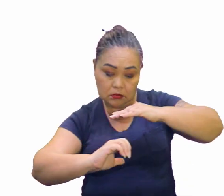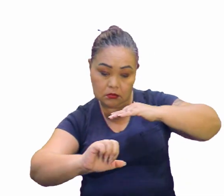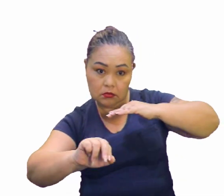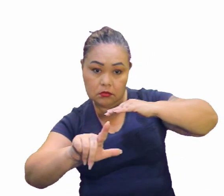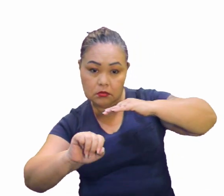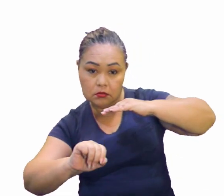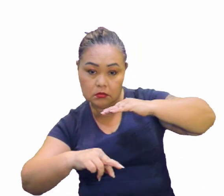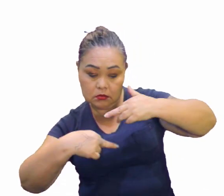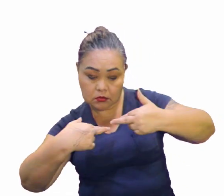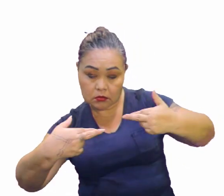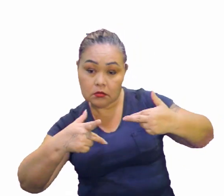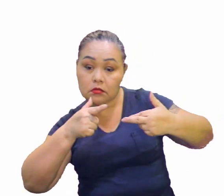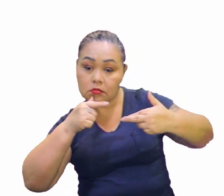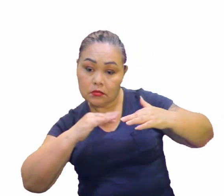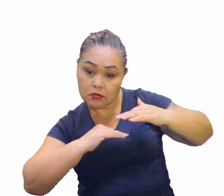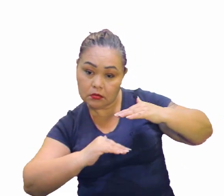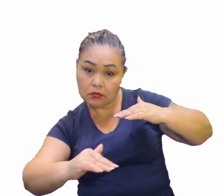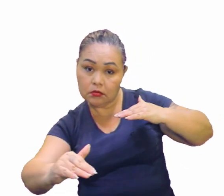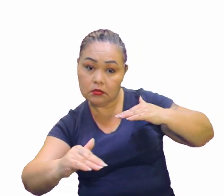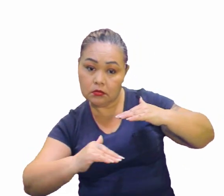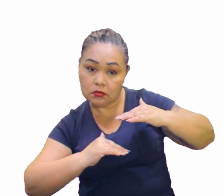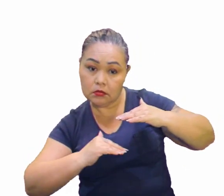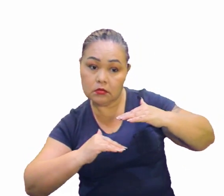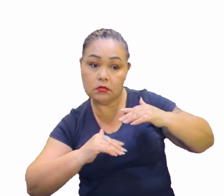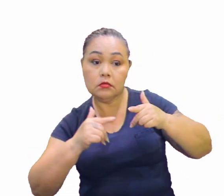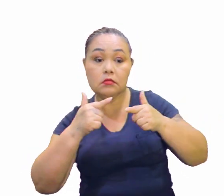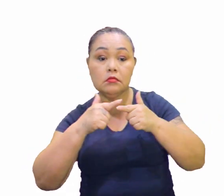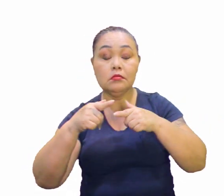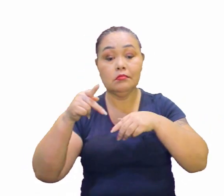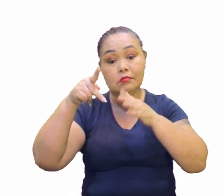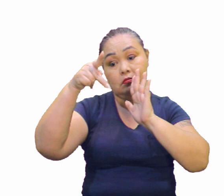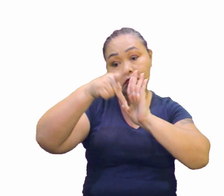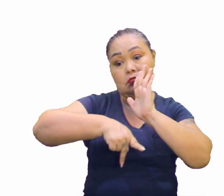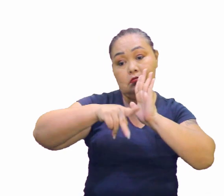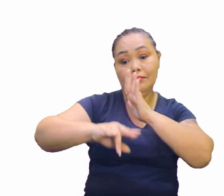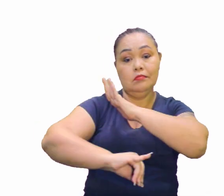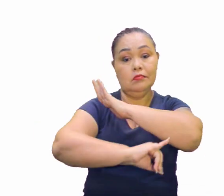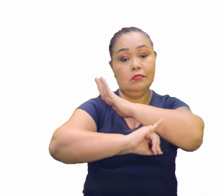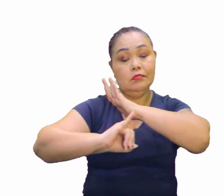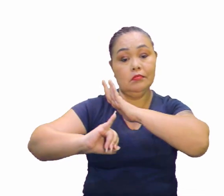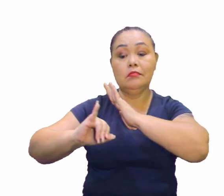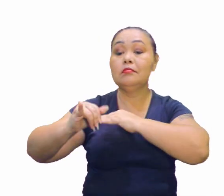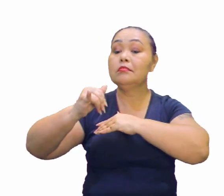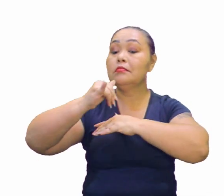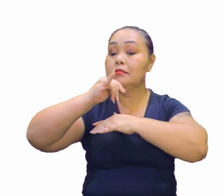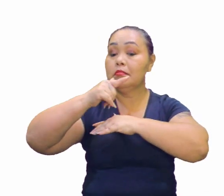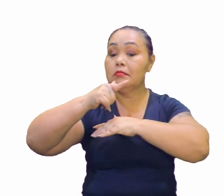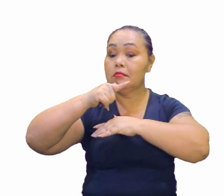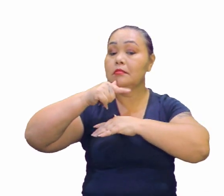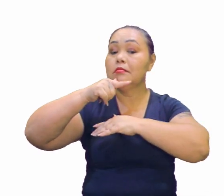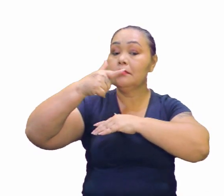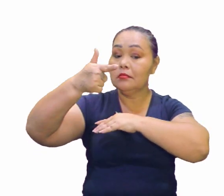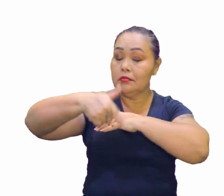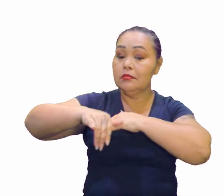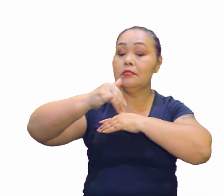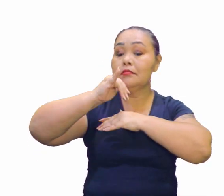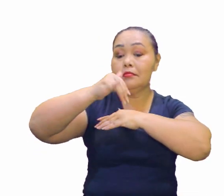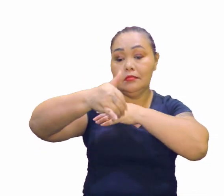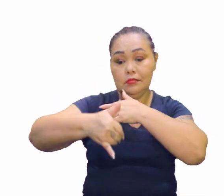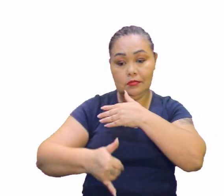solos e dos recursos hídricos, os projetos de infraestrutura, novamente aparecendo,